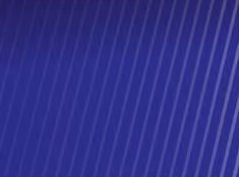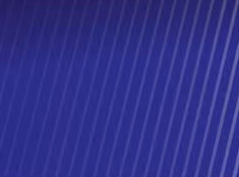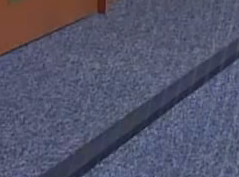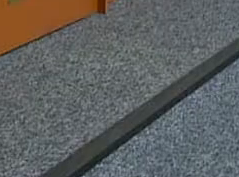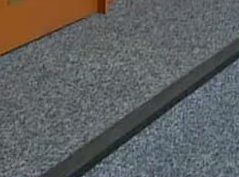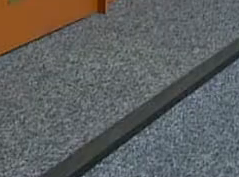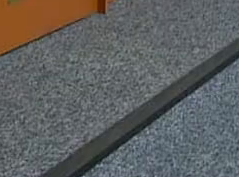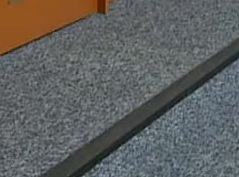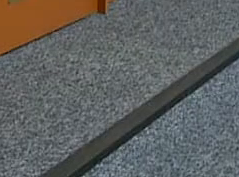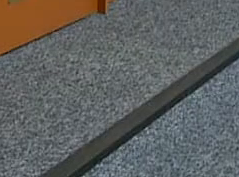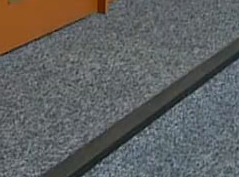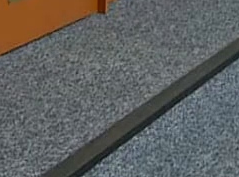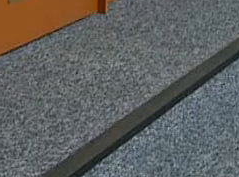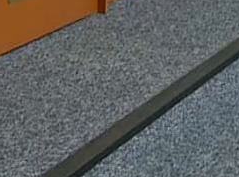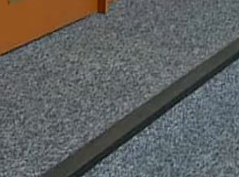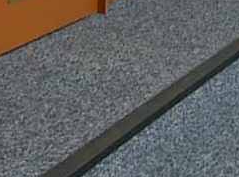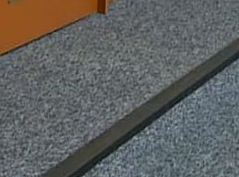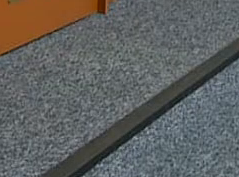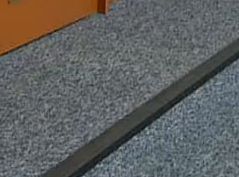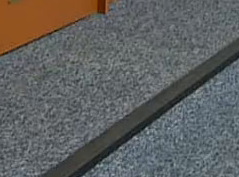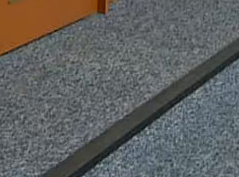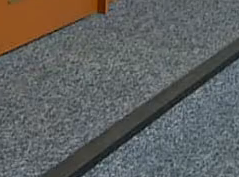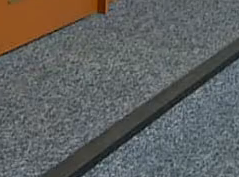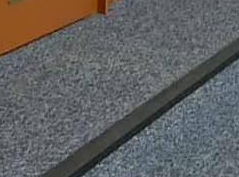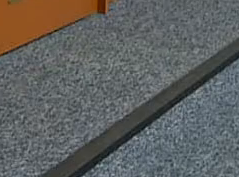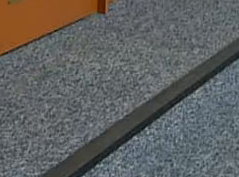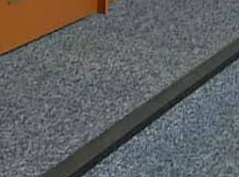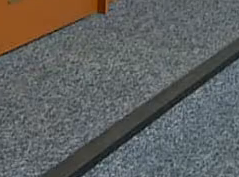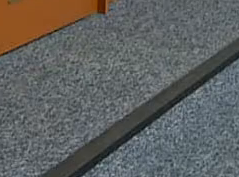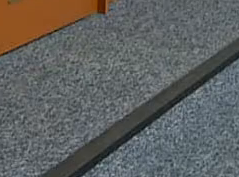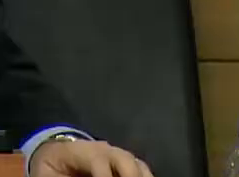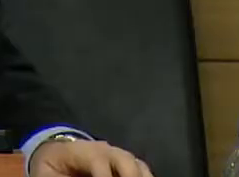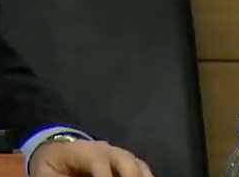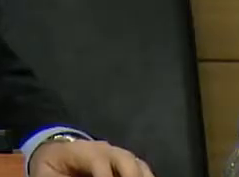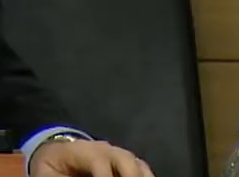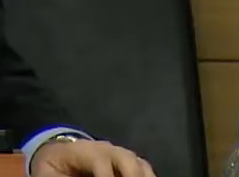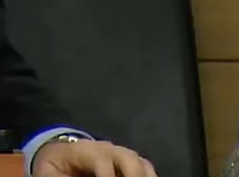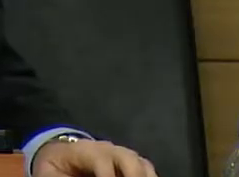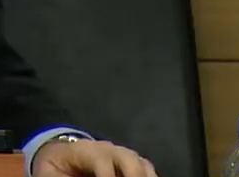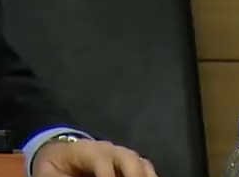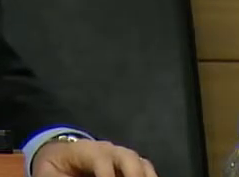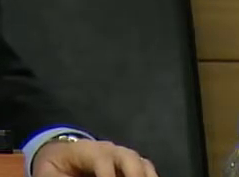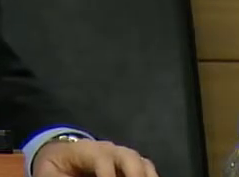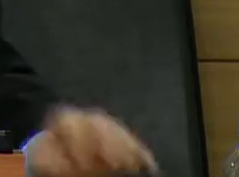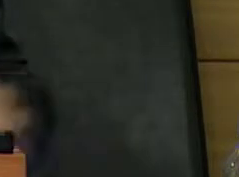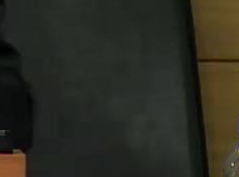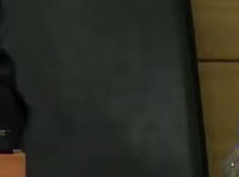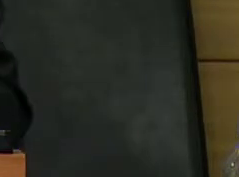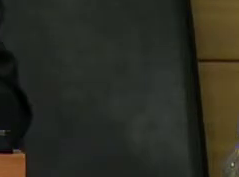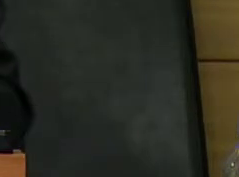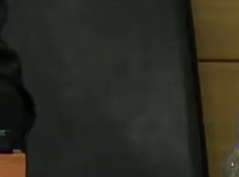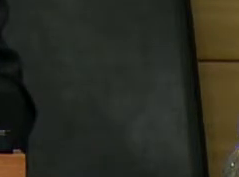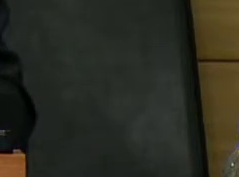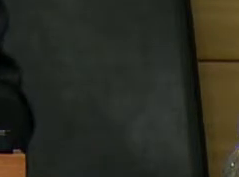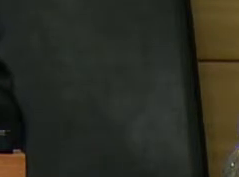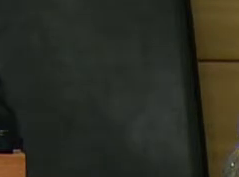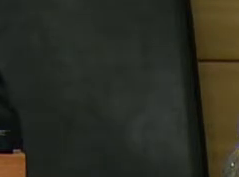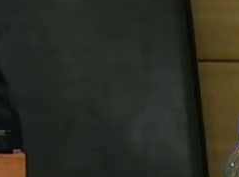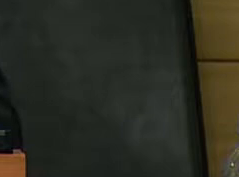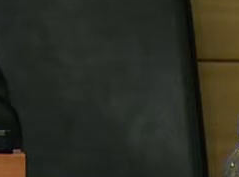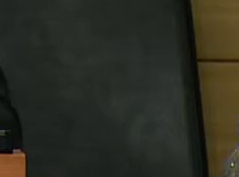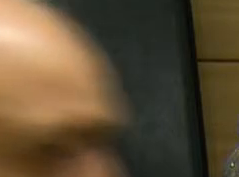Bom dia a todos. Bom dia a todos que estão assistindo pela TV Câmara, vereadores, vereadoras que estão no